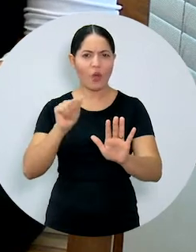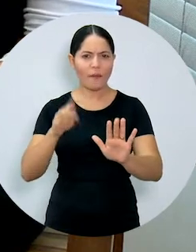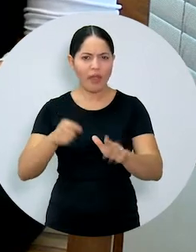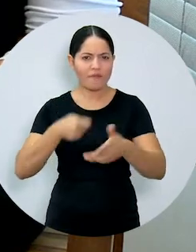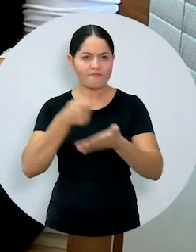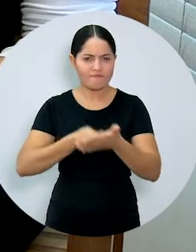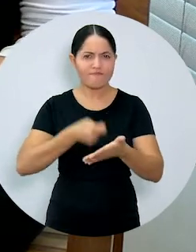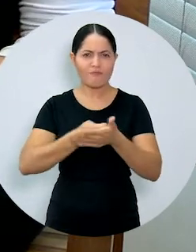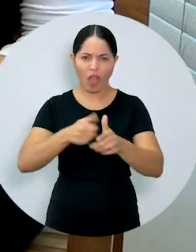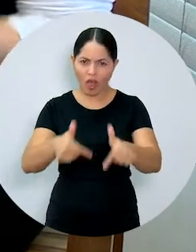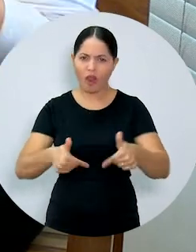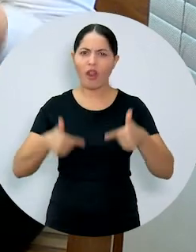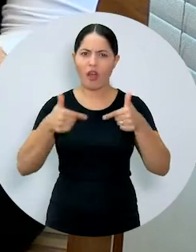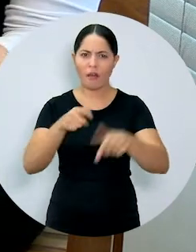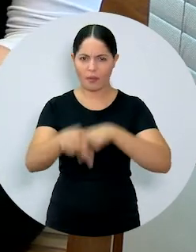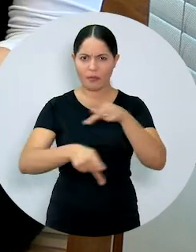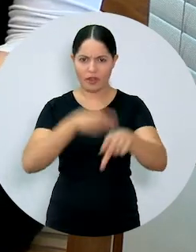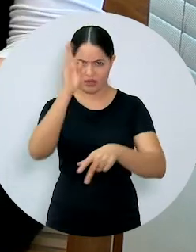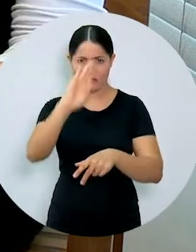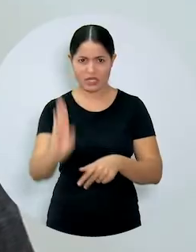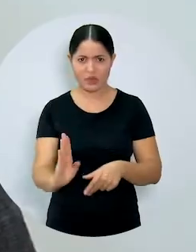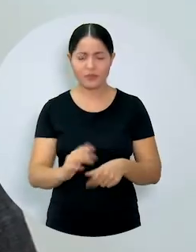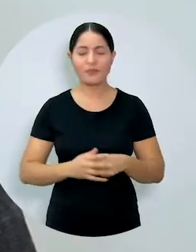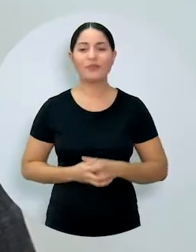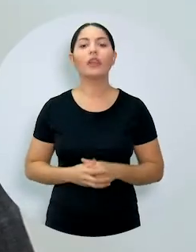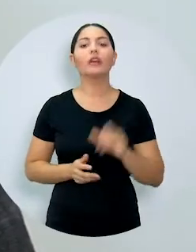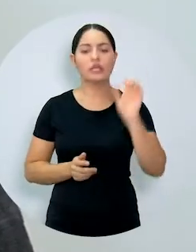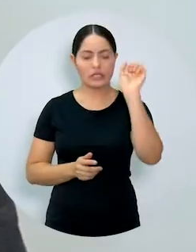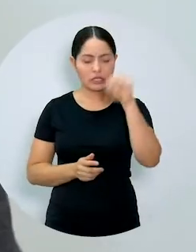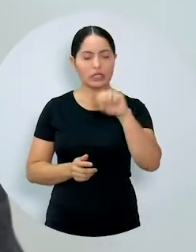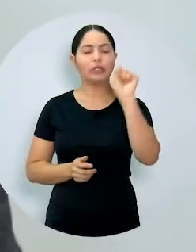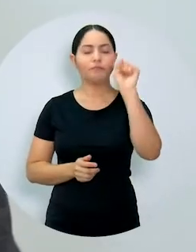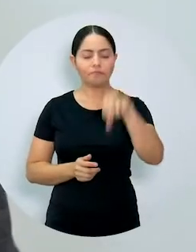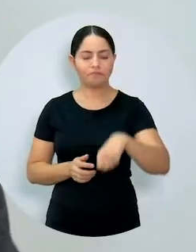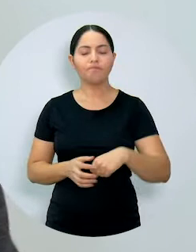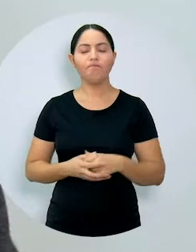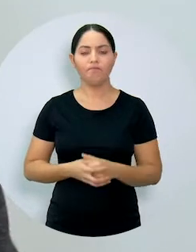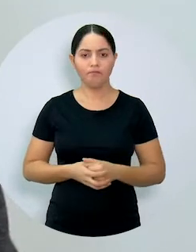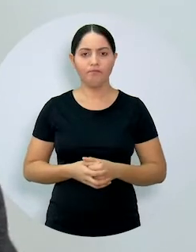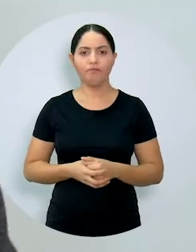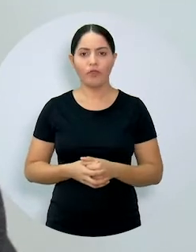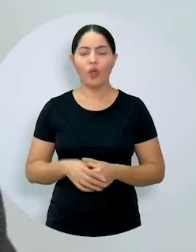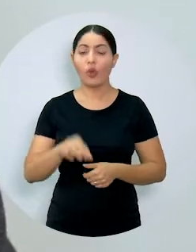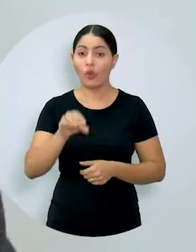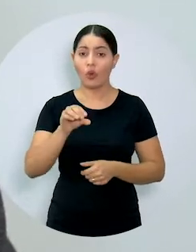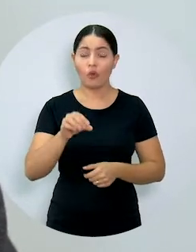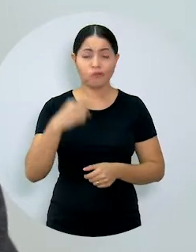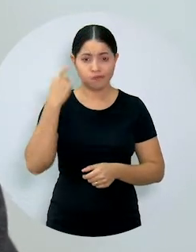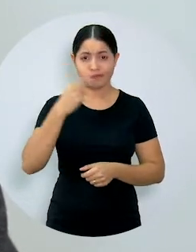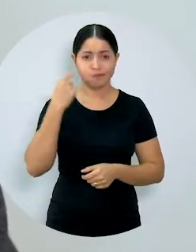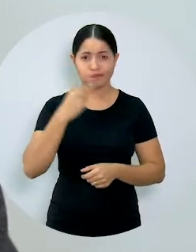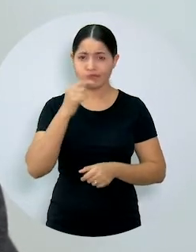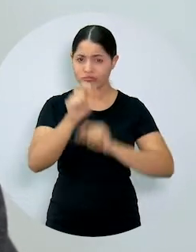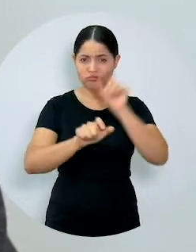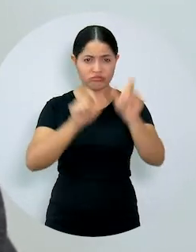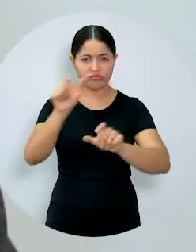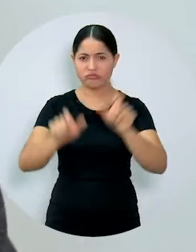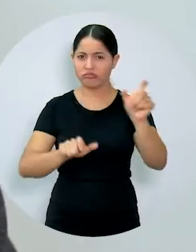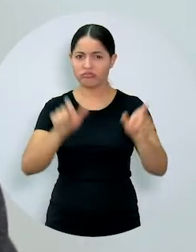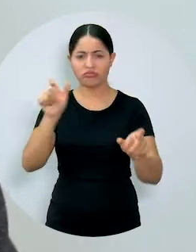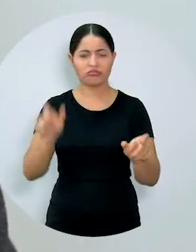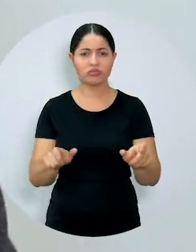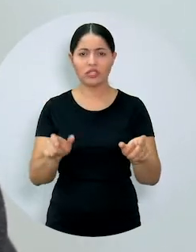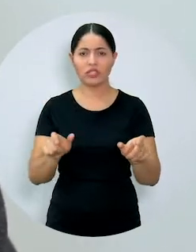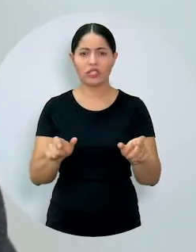vem lutando pelo brasileiro e pela brasileira? Sim, os advogados, de